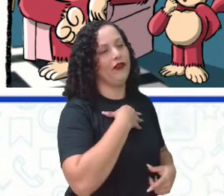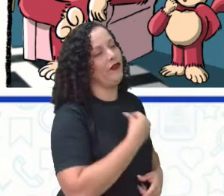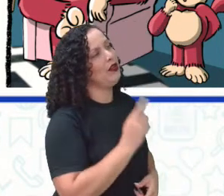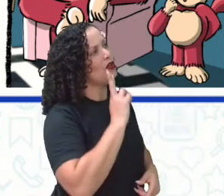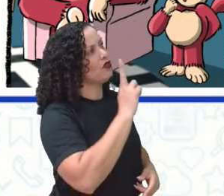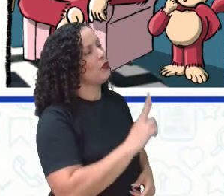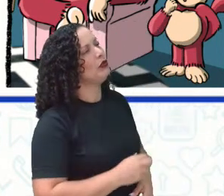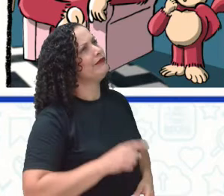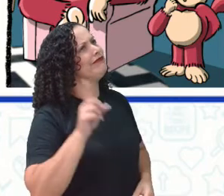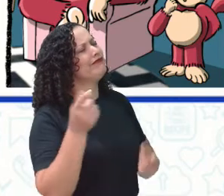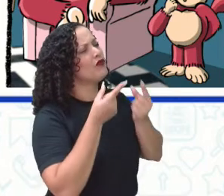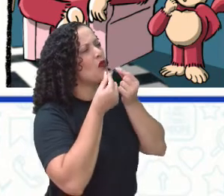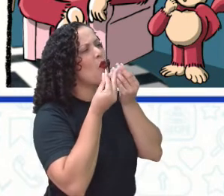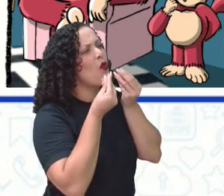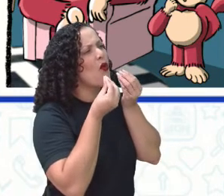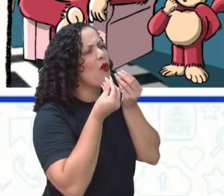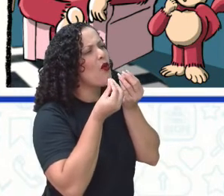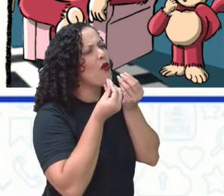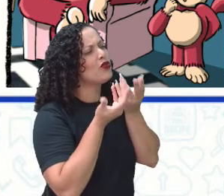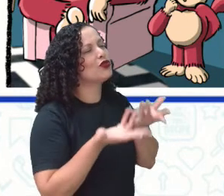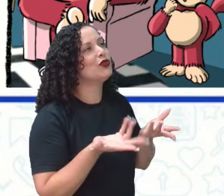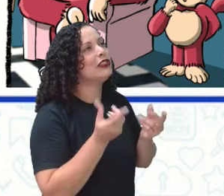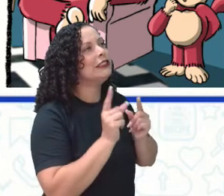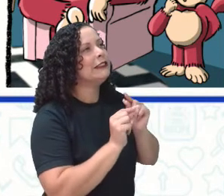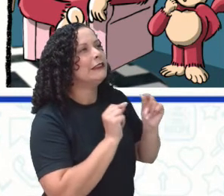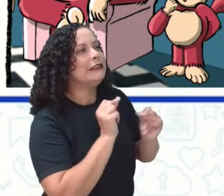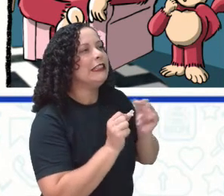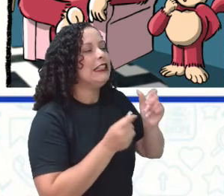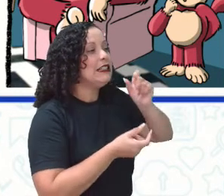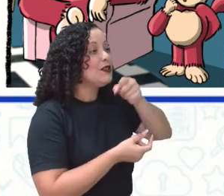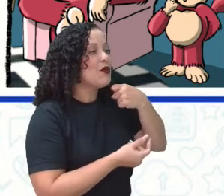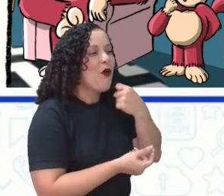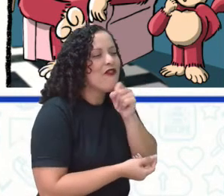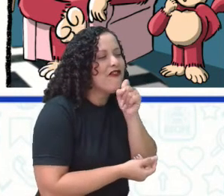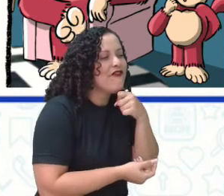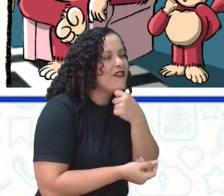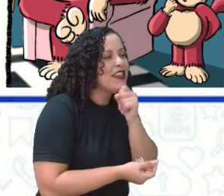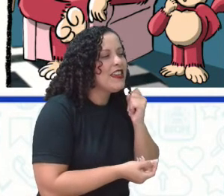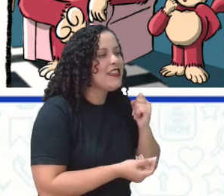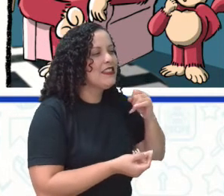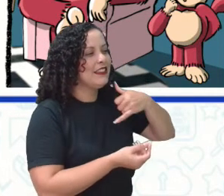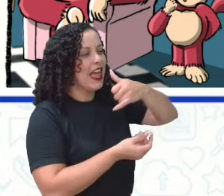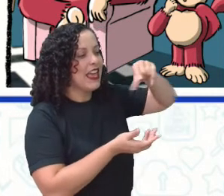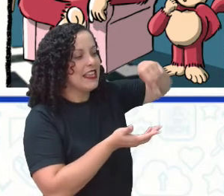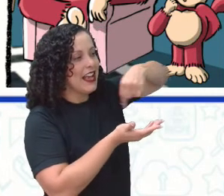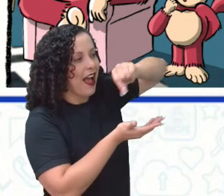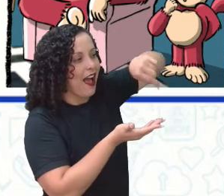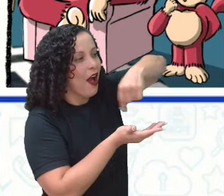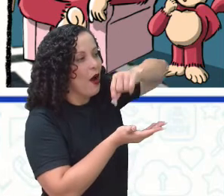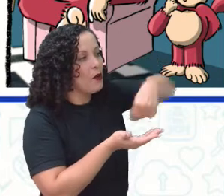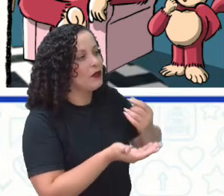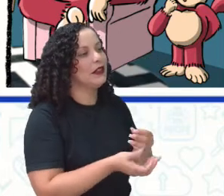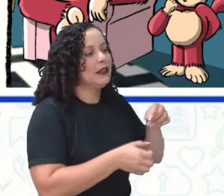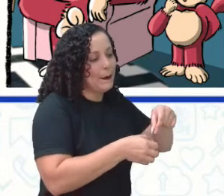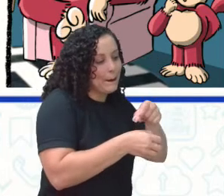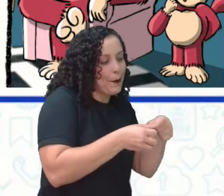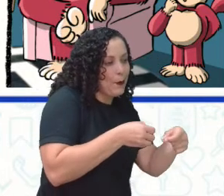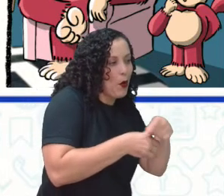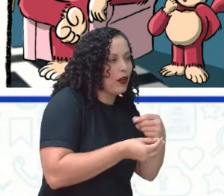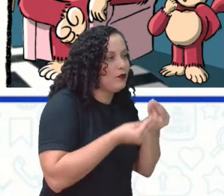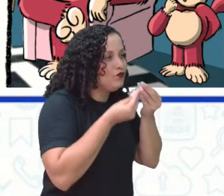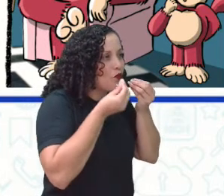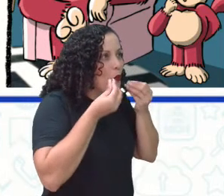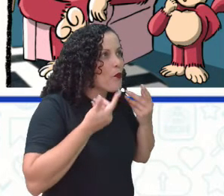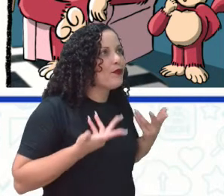era aquele com gosto de sorvete e calda de morango? E aí vocês entendem por que as